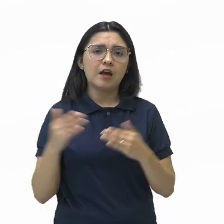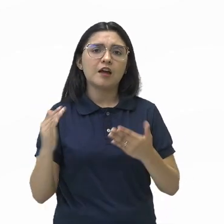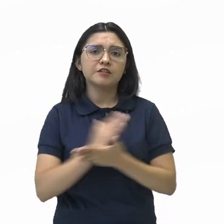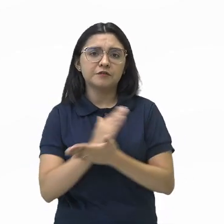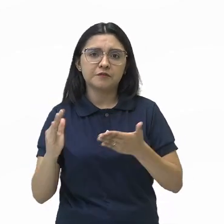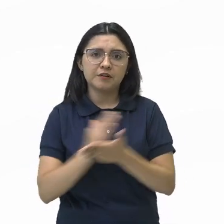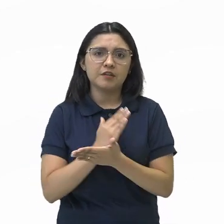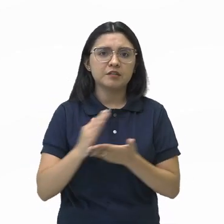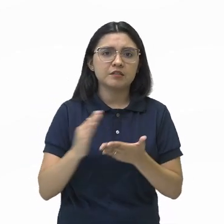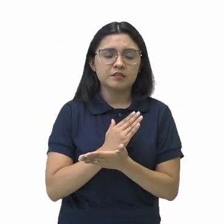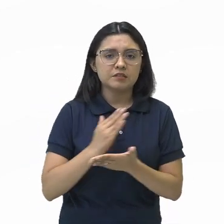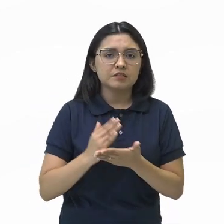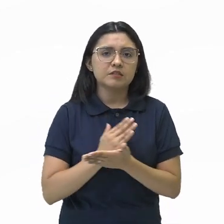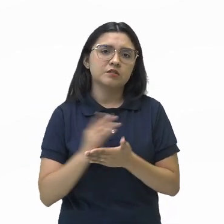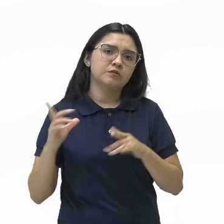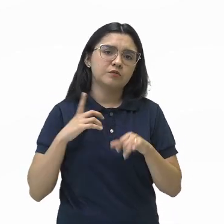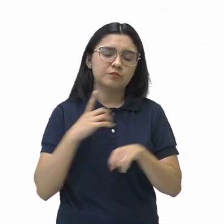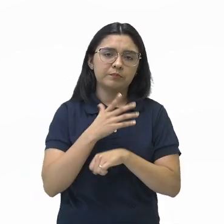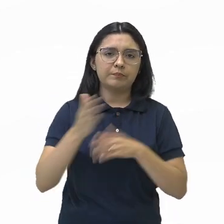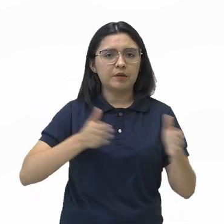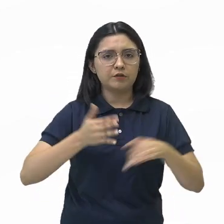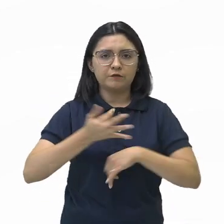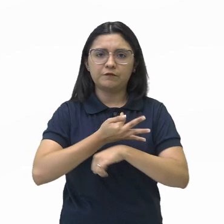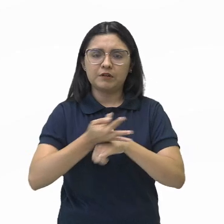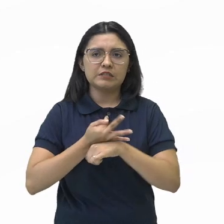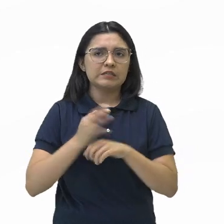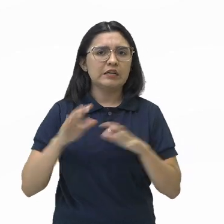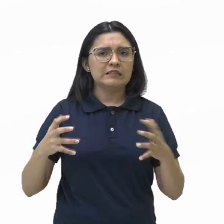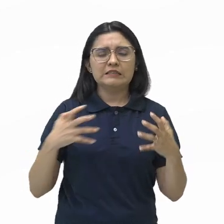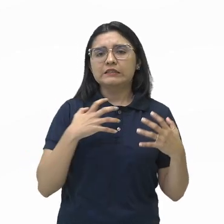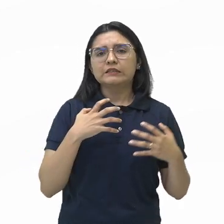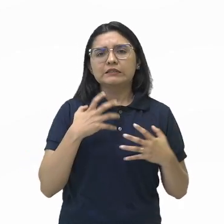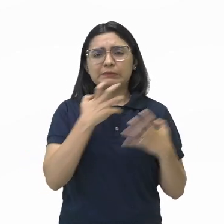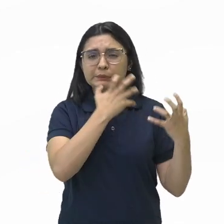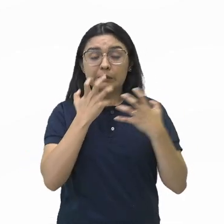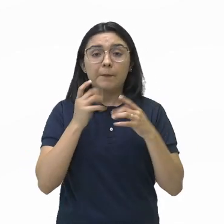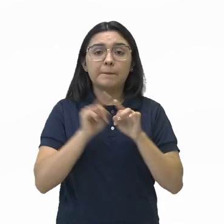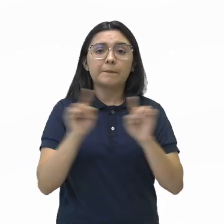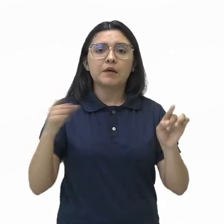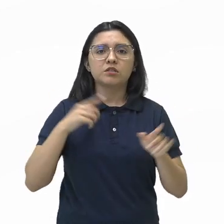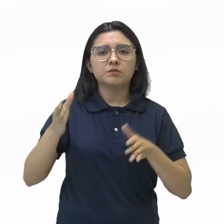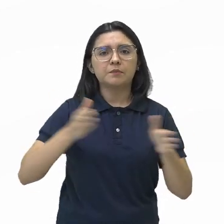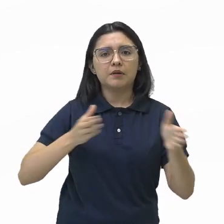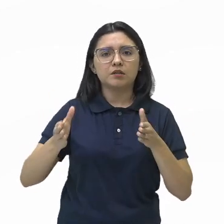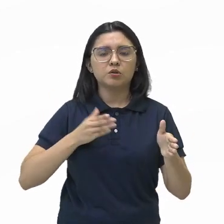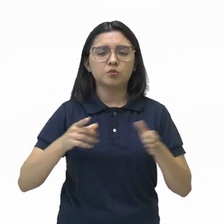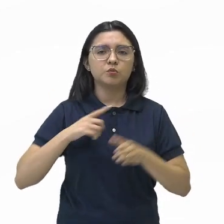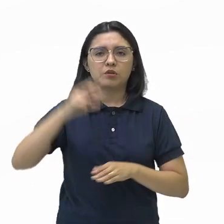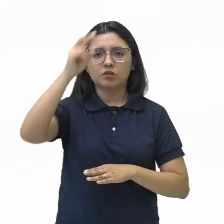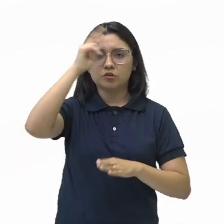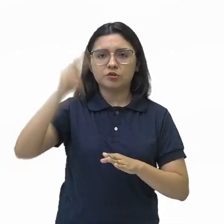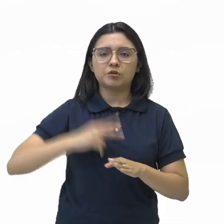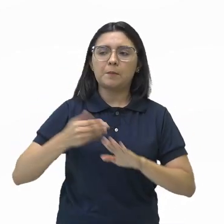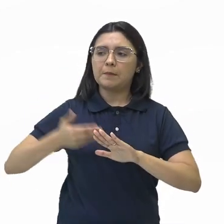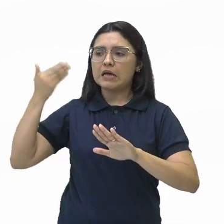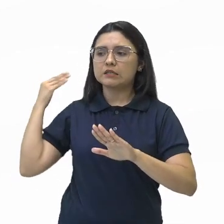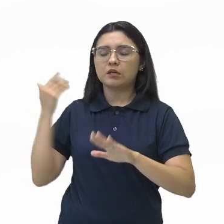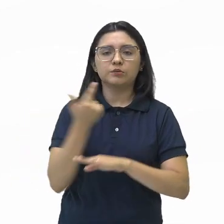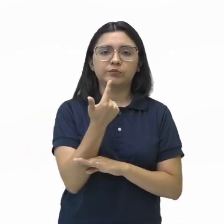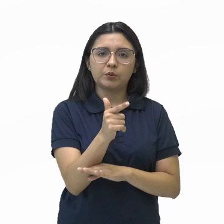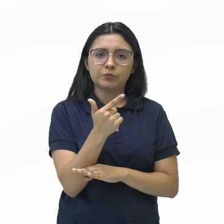férias já acaba sendo estressante por vários motivos da nossa vida, né? Mas nesse período histórico, isso não